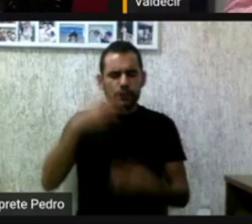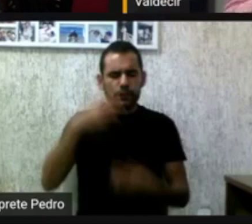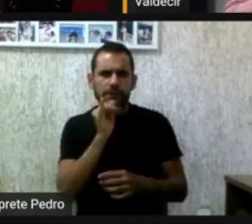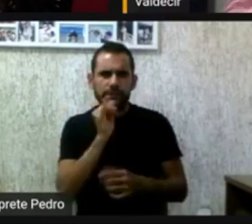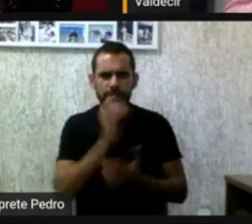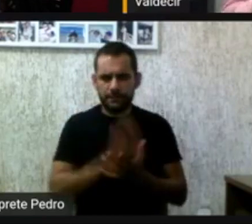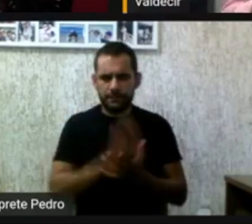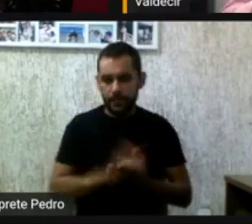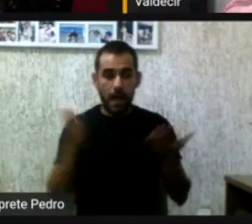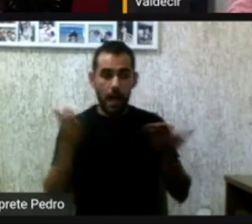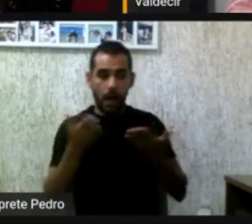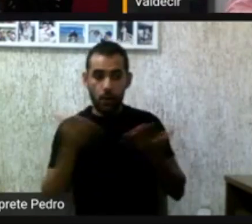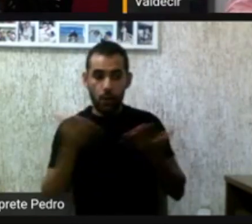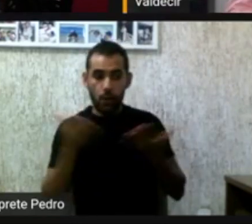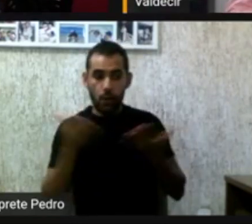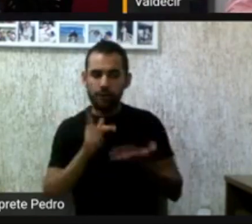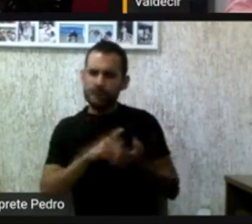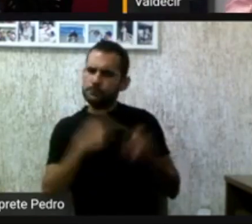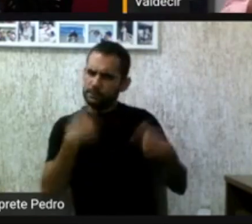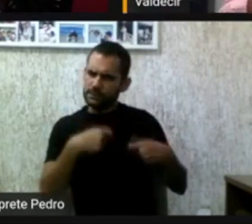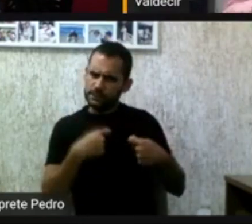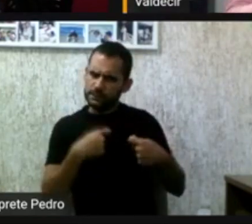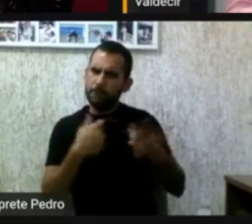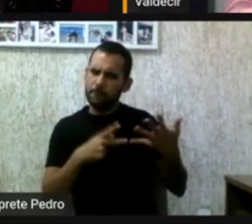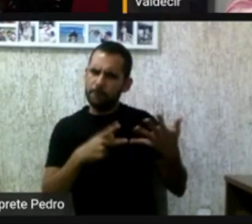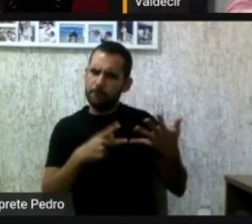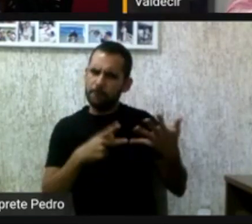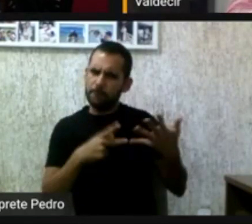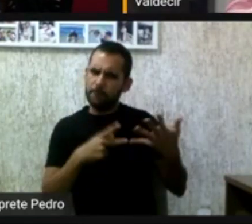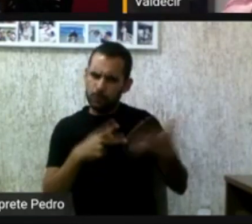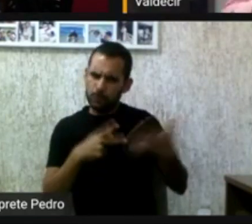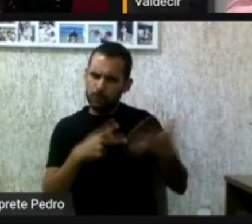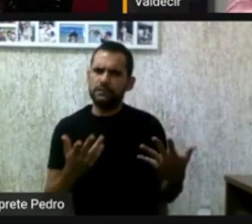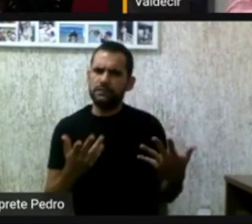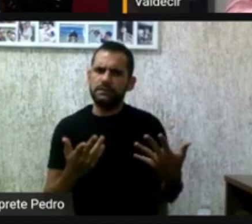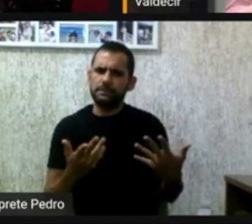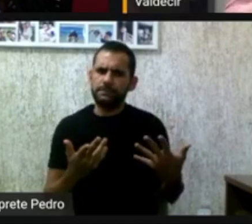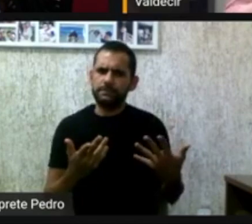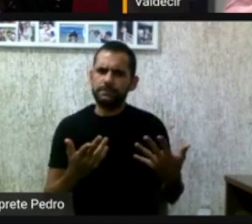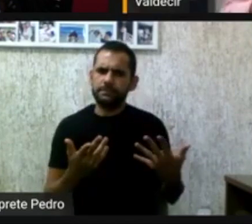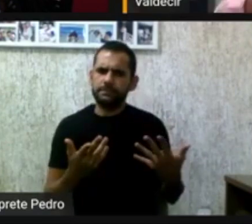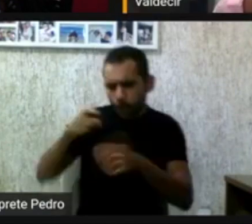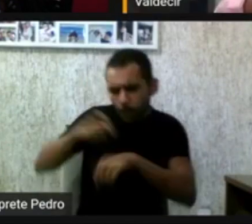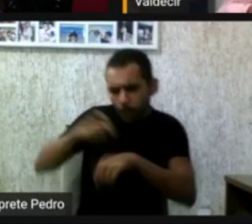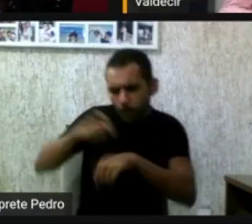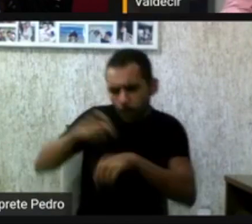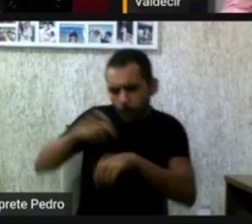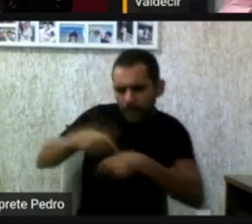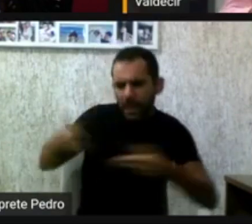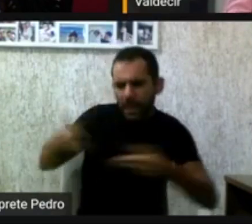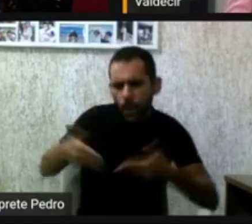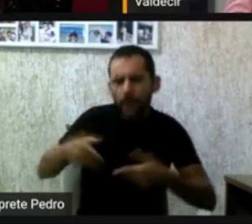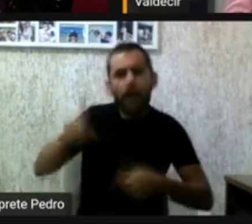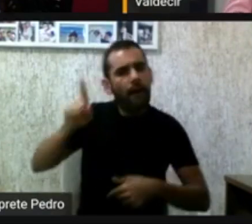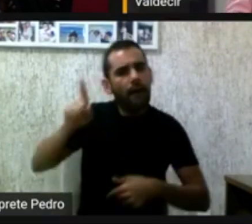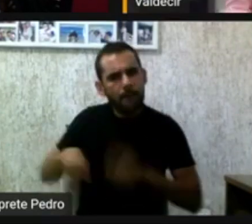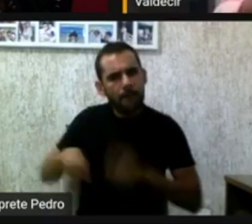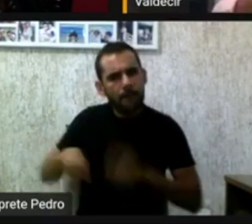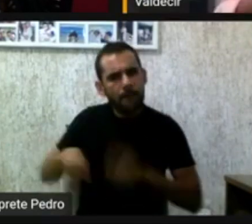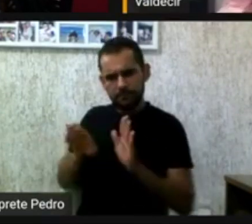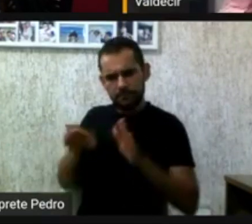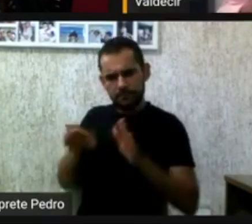agora isso é realmente necessário? Nesse momento, é isso que a população espera do seu